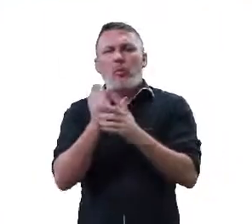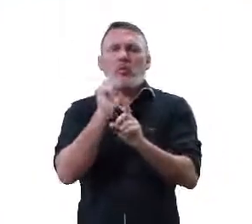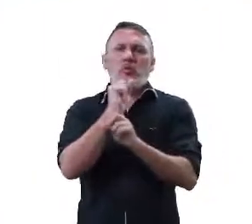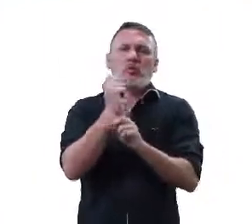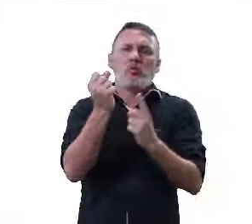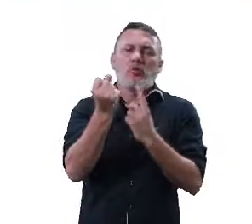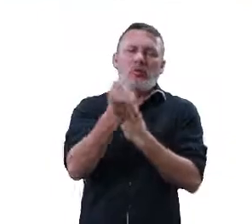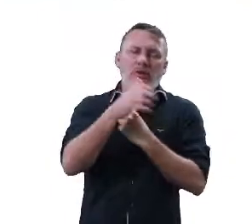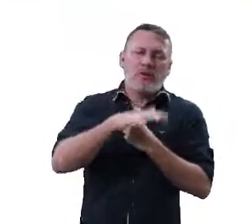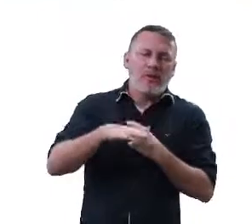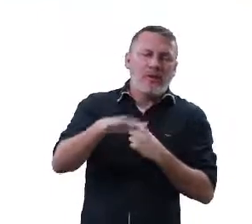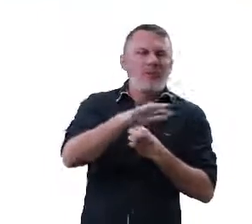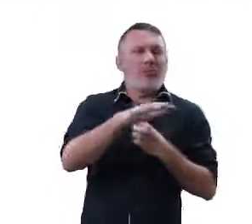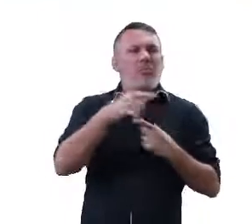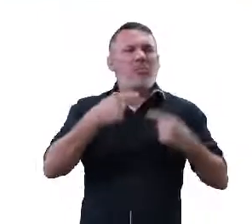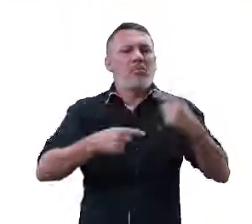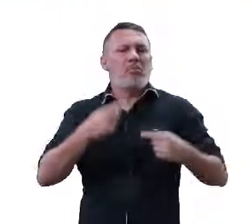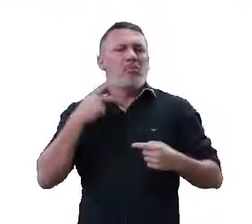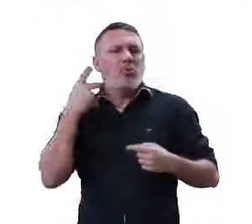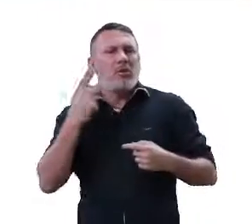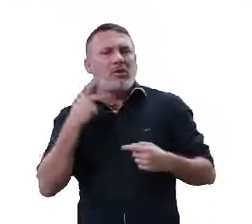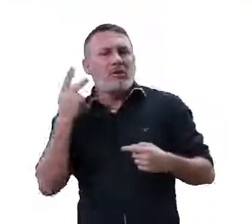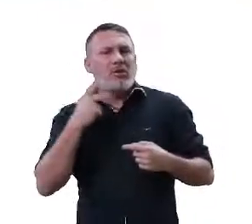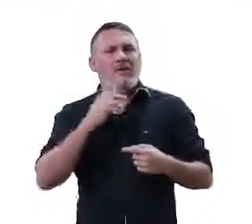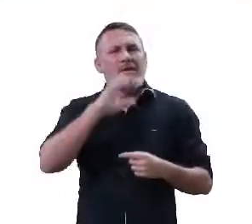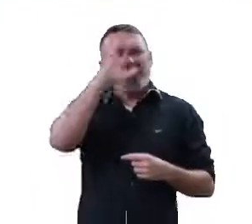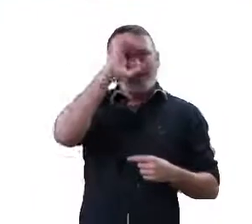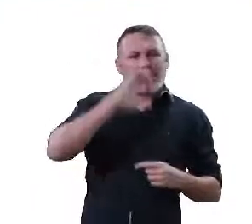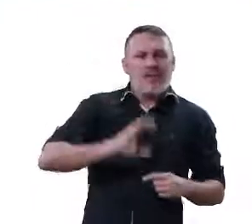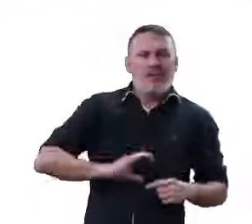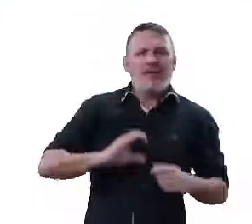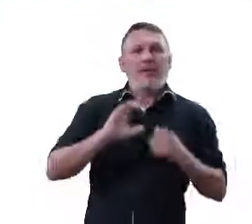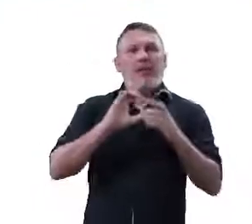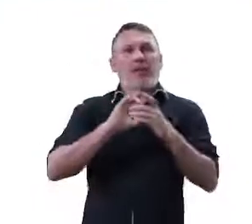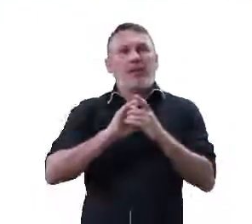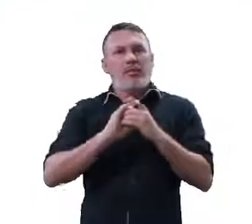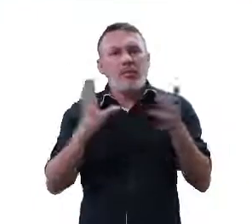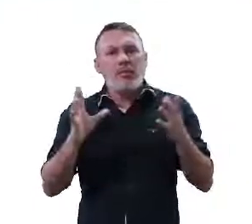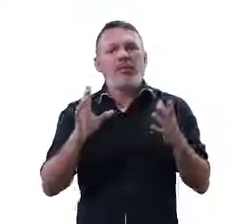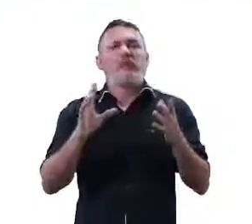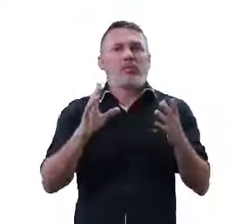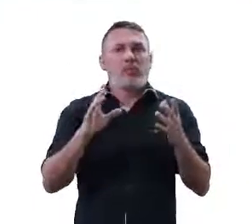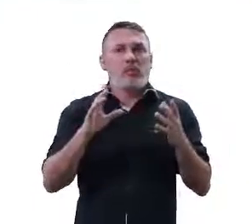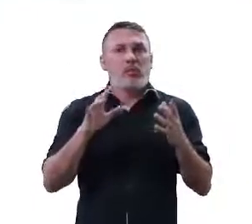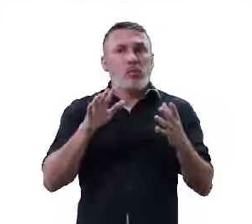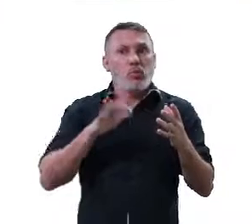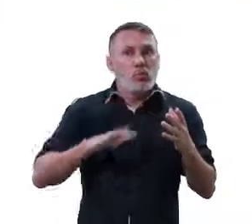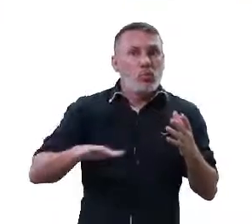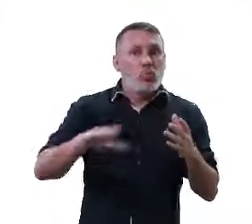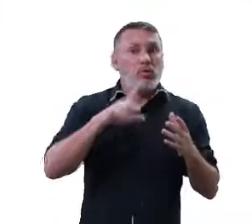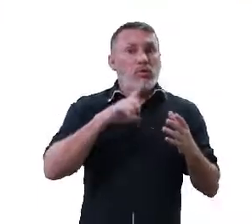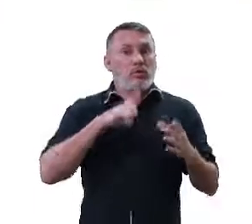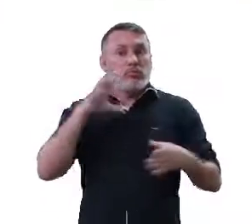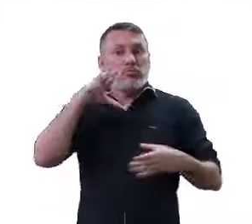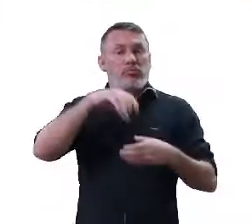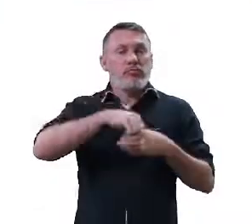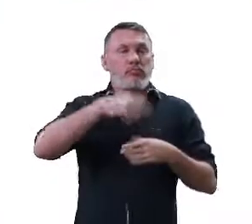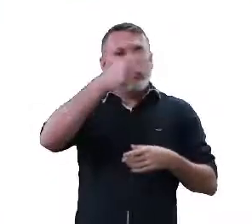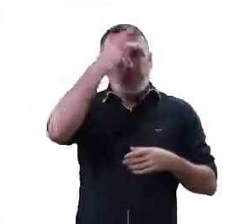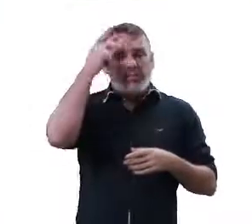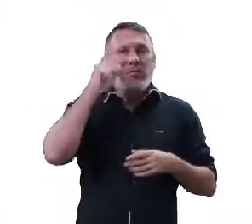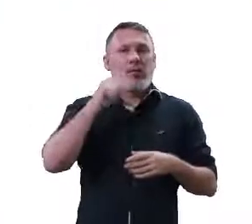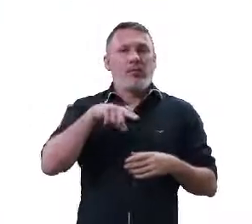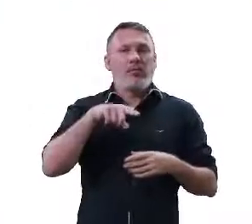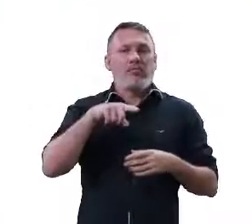sociedade, política, cidadania, democracia. Então, todos os elementos que são trabalhados pelos sociólogos,